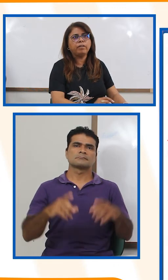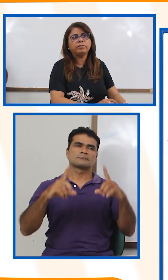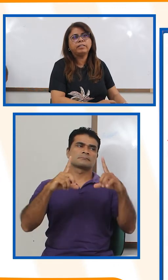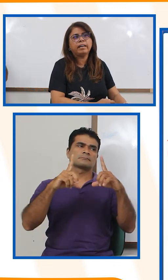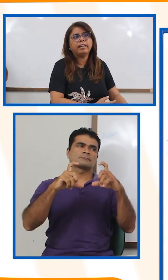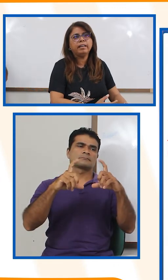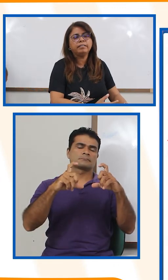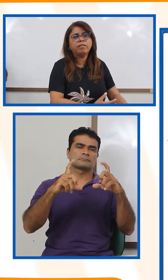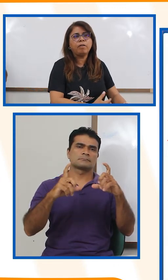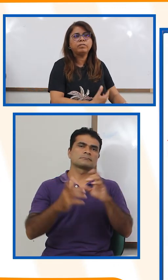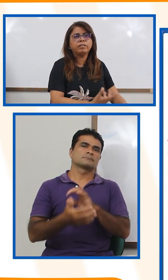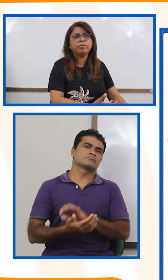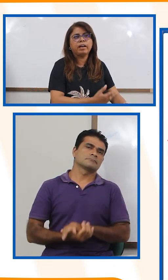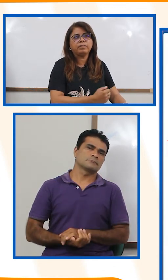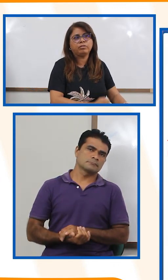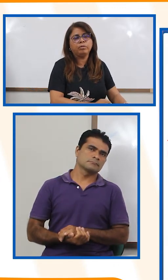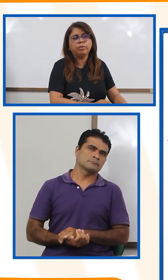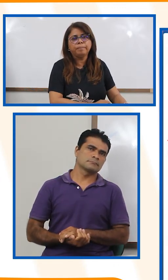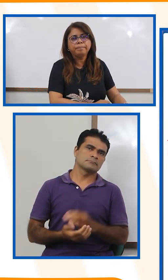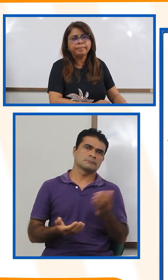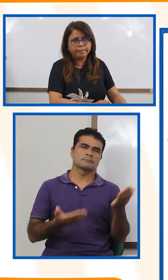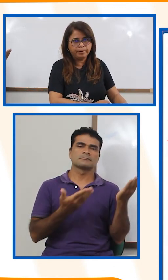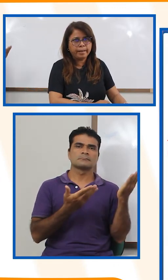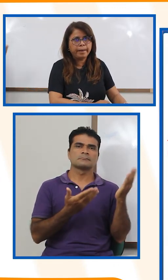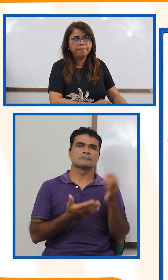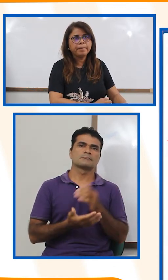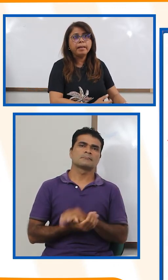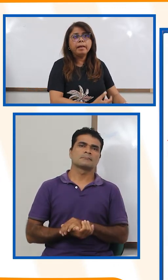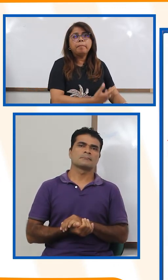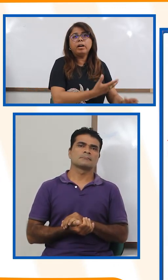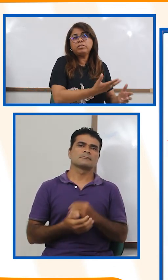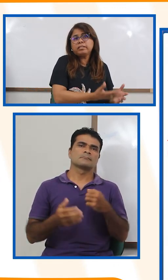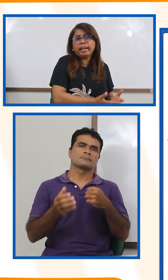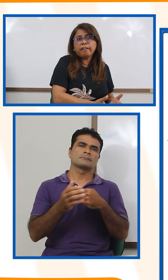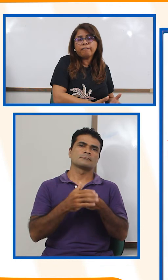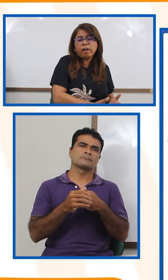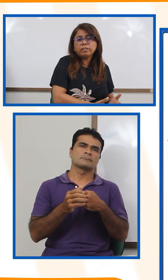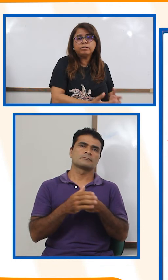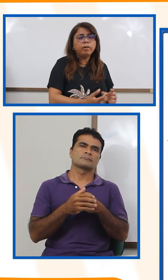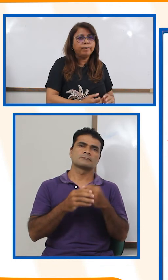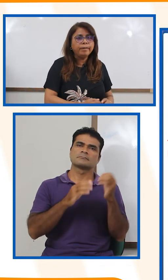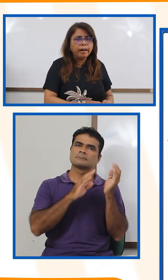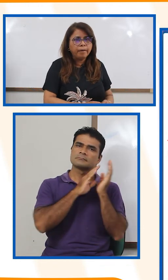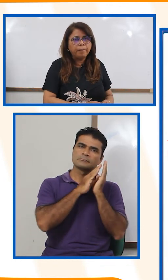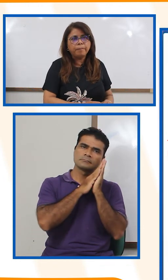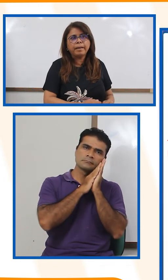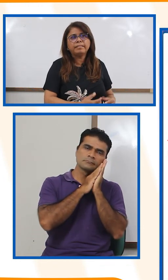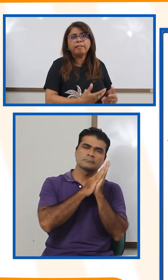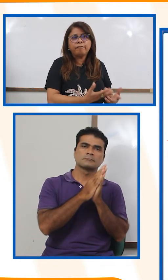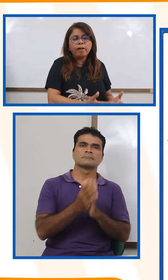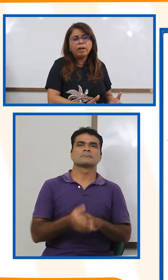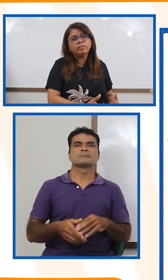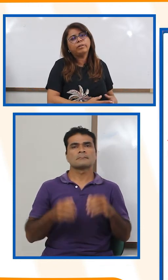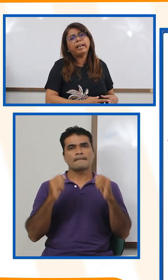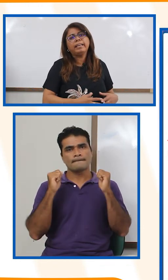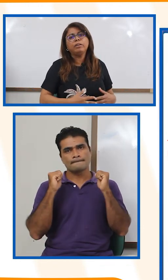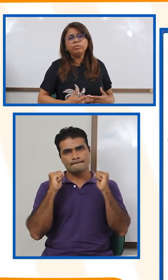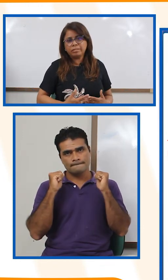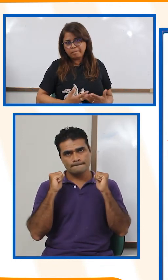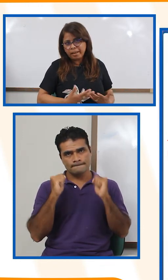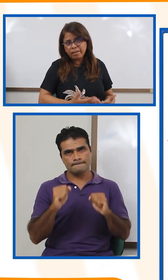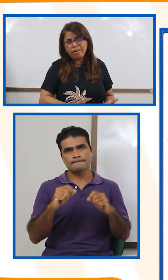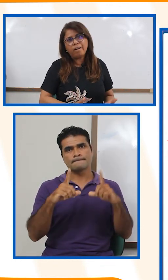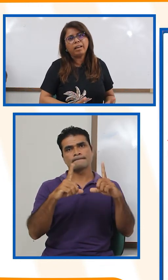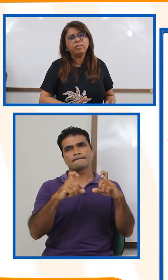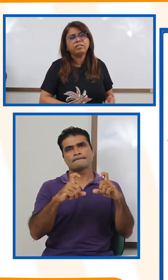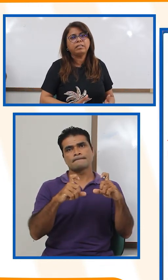a foto da criança com o seu cachorro, ok? Pode ter a foto ou não, mas a foto, ela